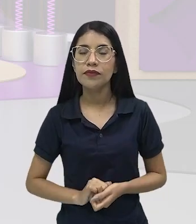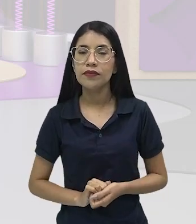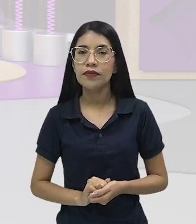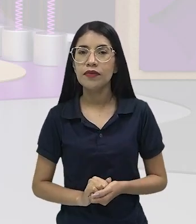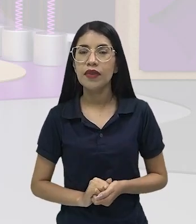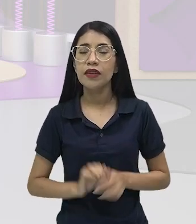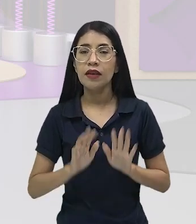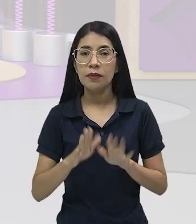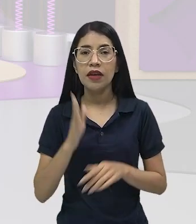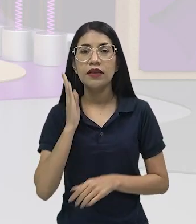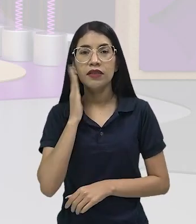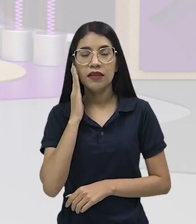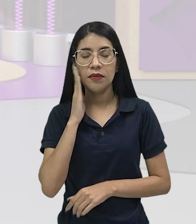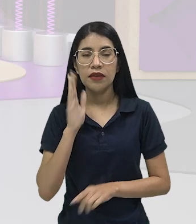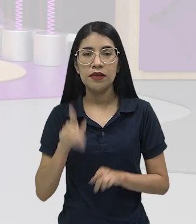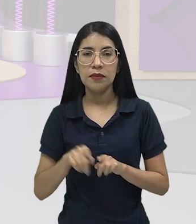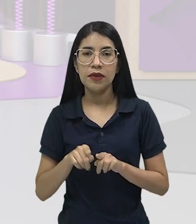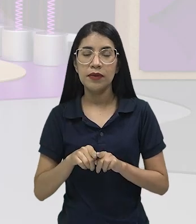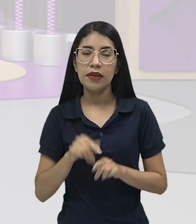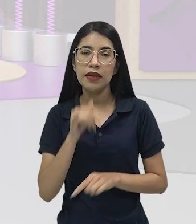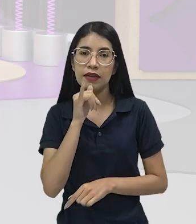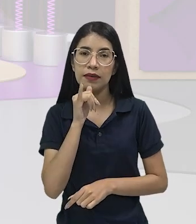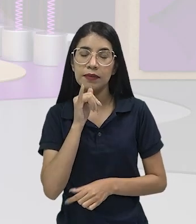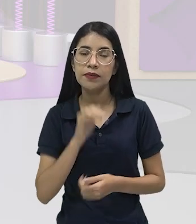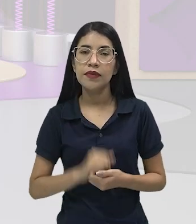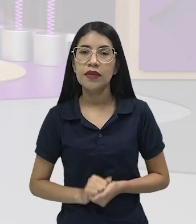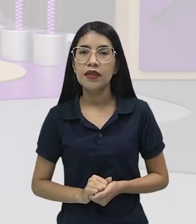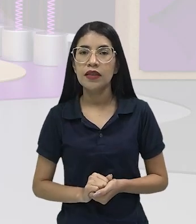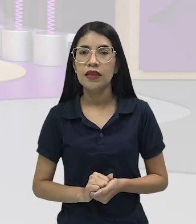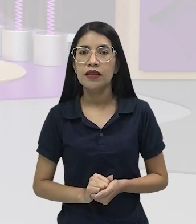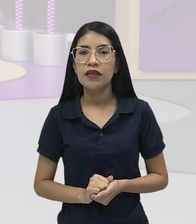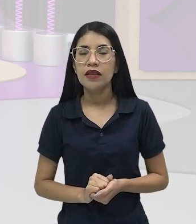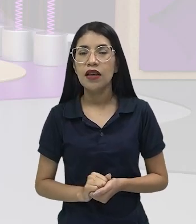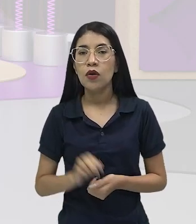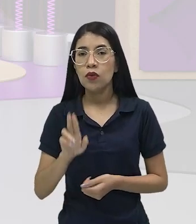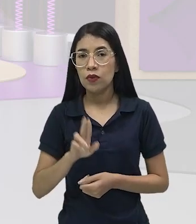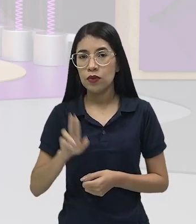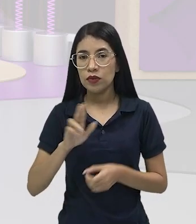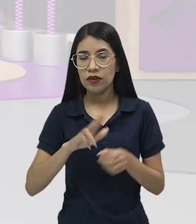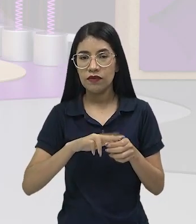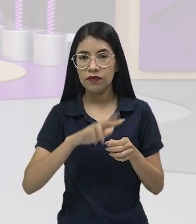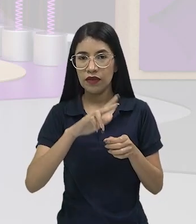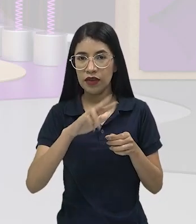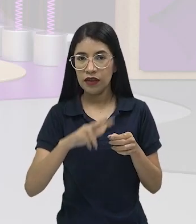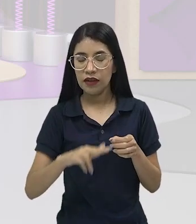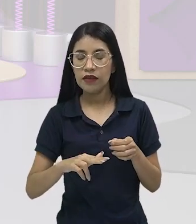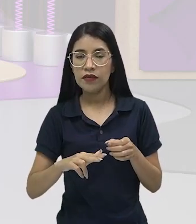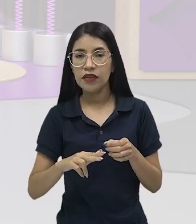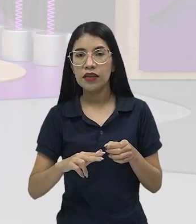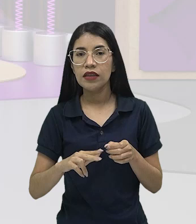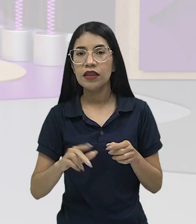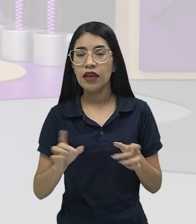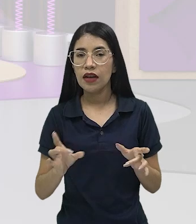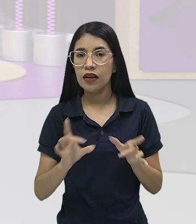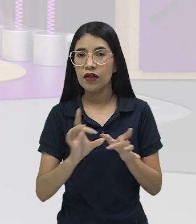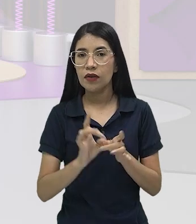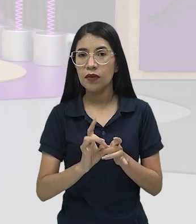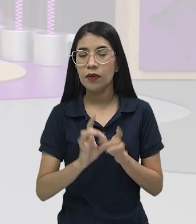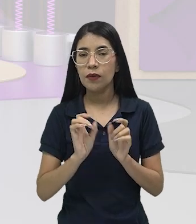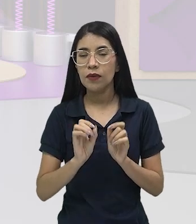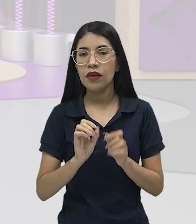nós sabemos que quando você exatamente fala de uma variável, você acopla